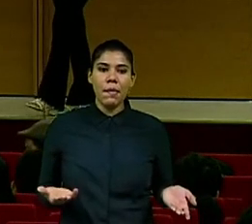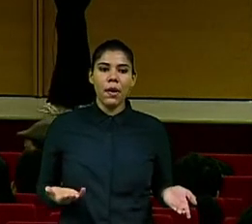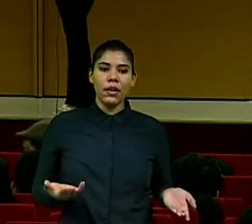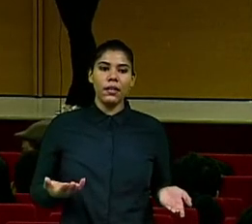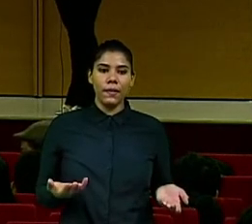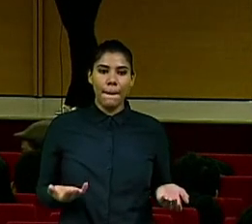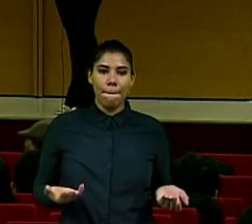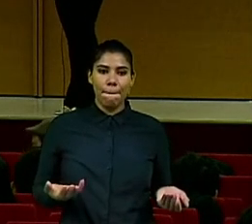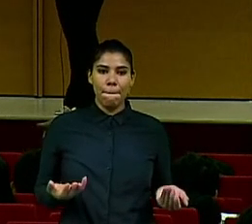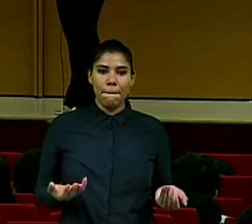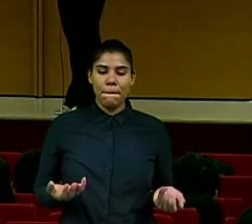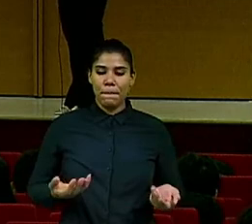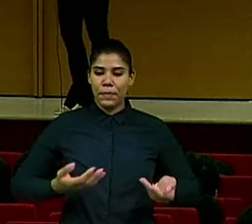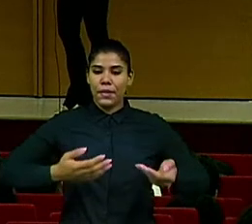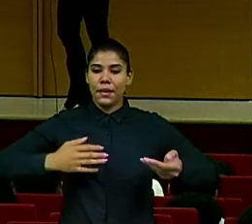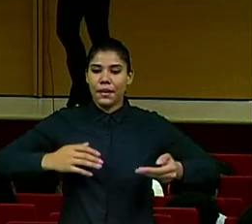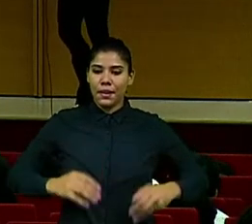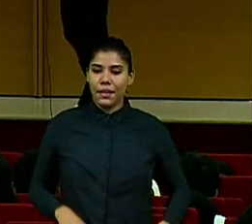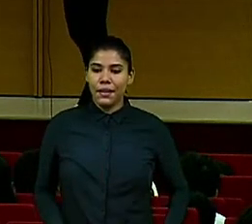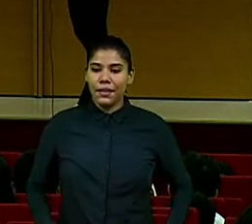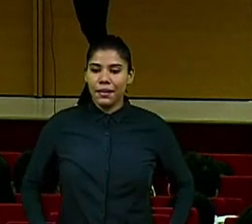se ele saiu saiu